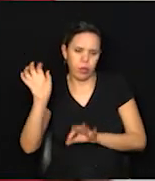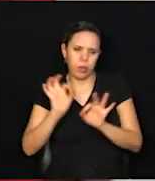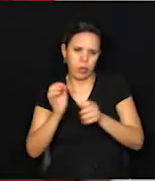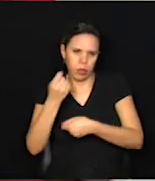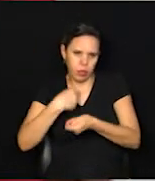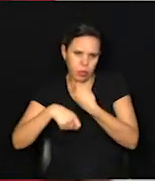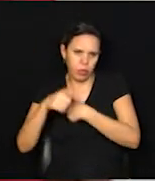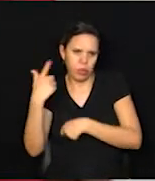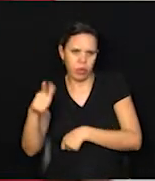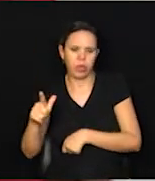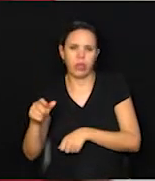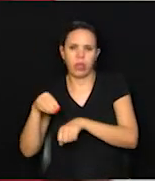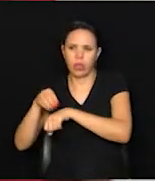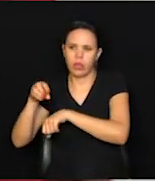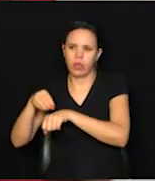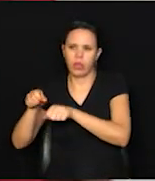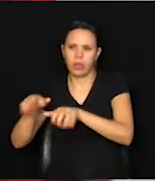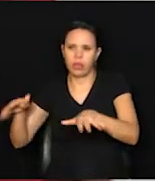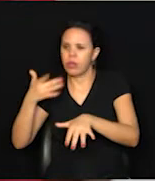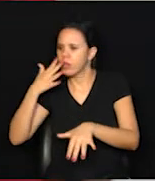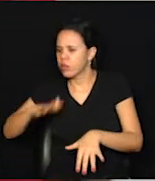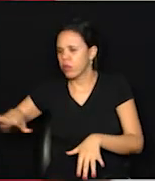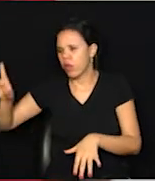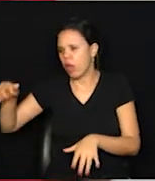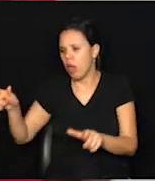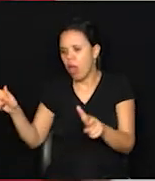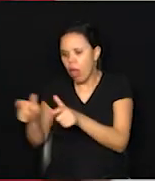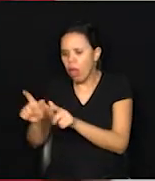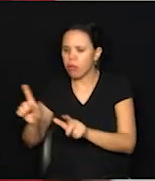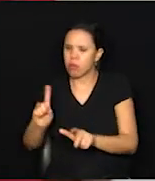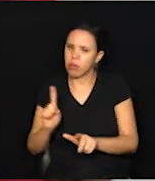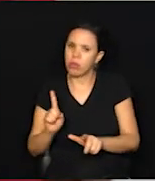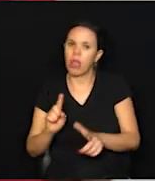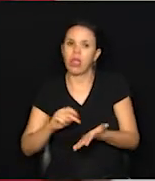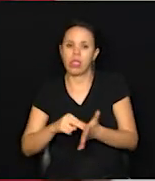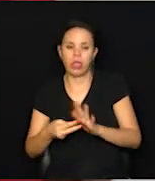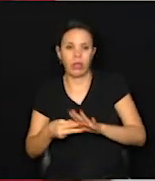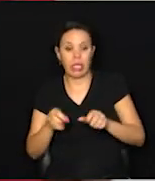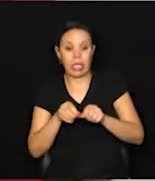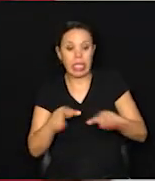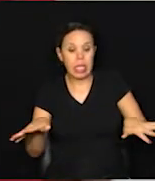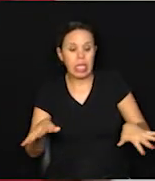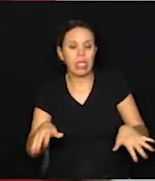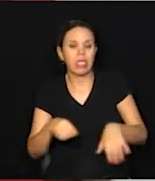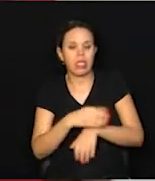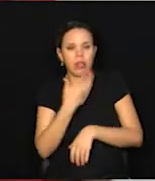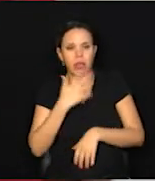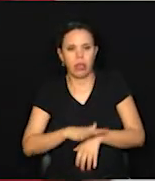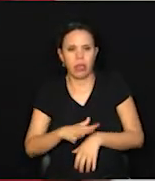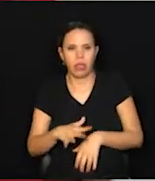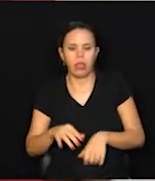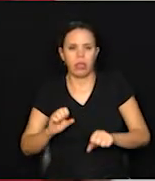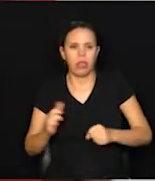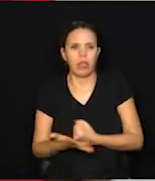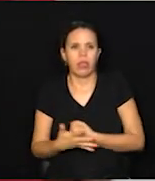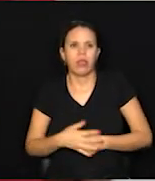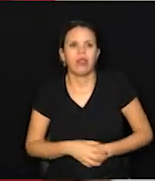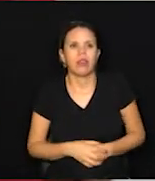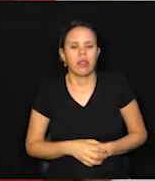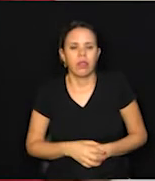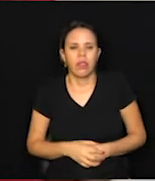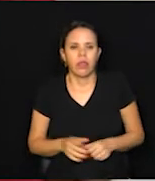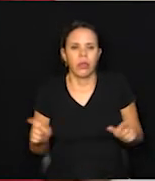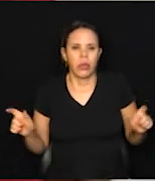organizados que a taxa de transmissão entre as crianças é menor. A taxa de transmissão entre as crianças para a Covid-19 ela